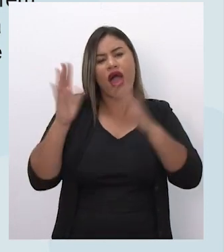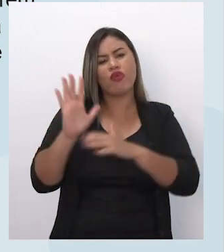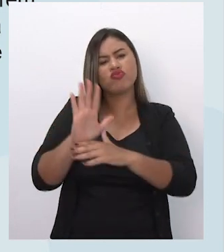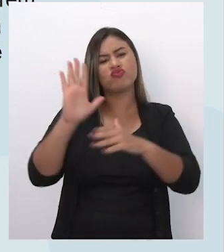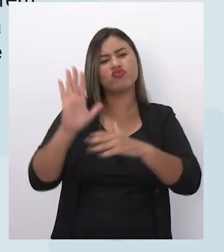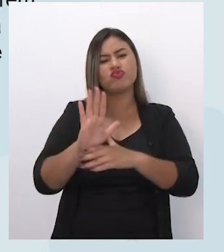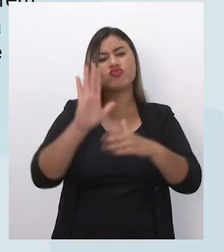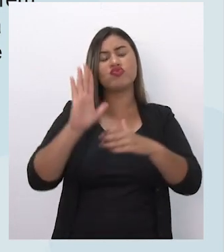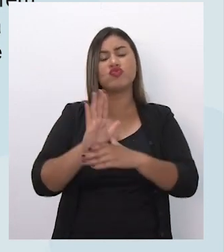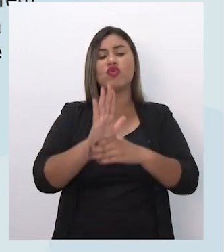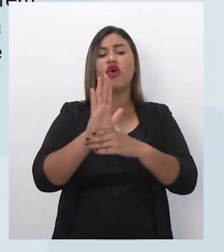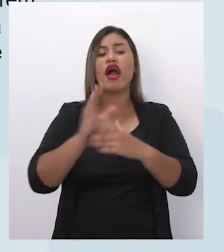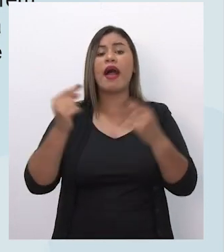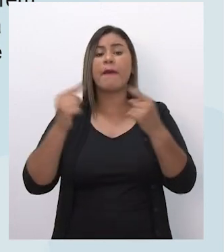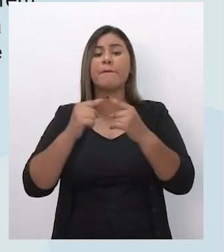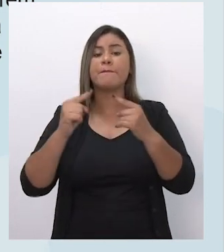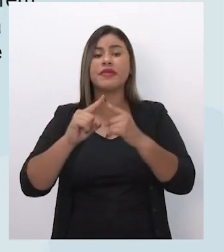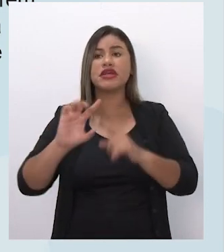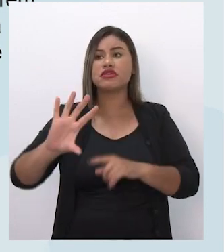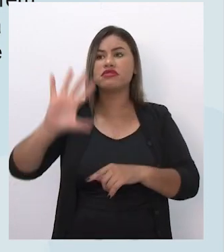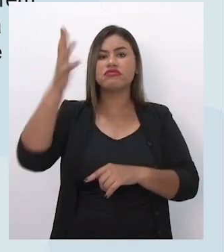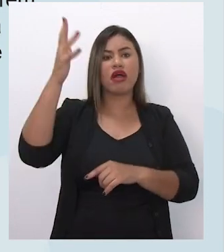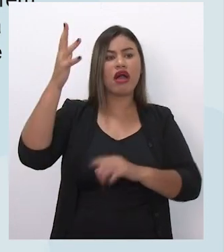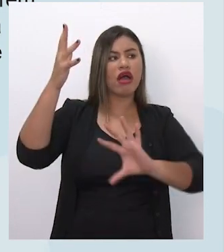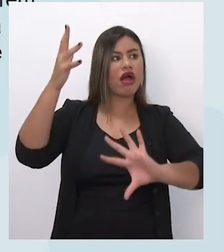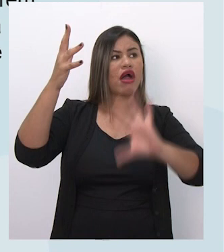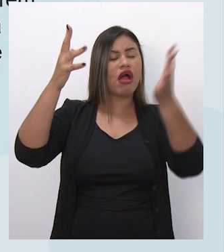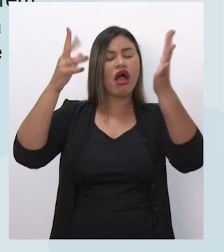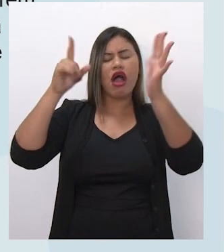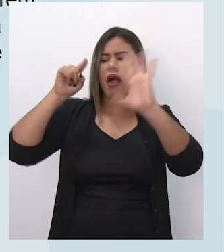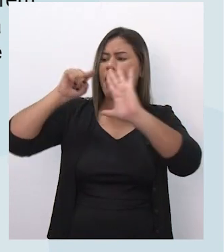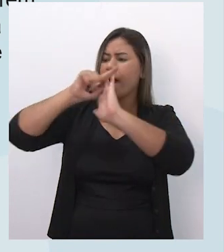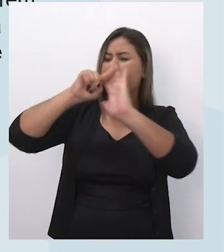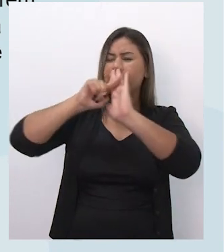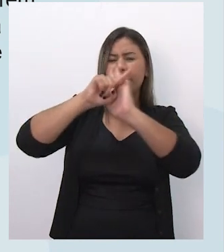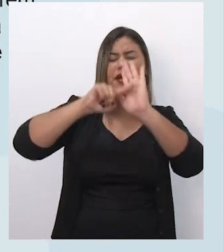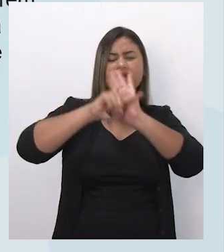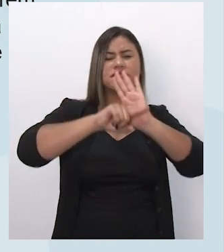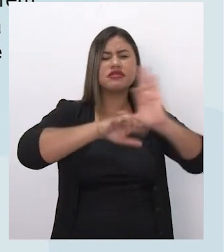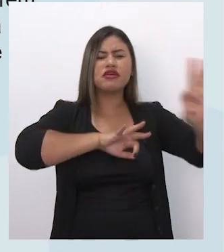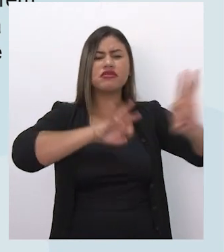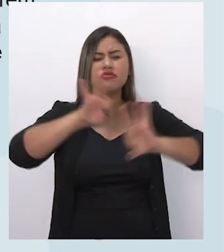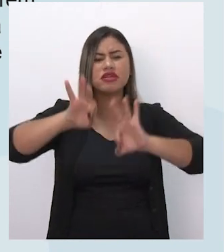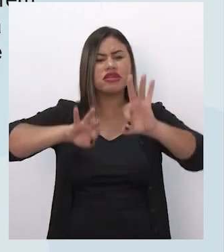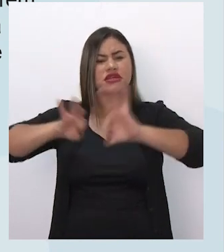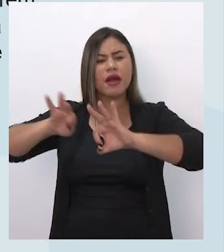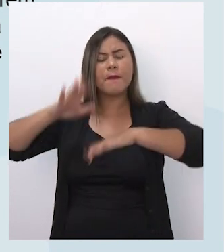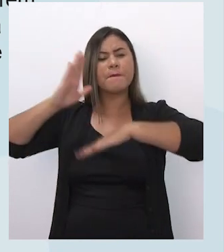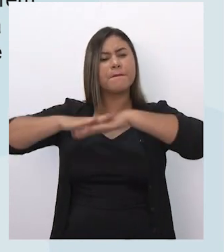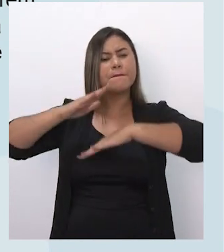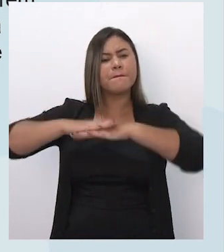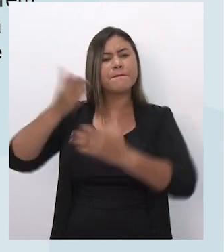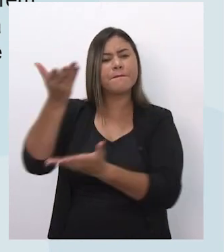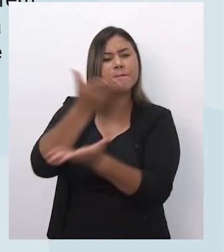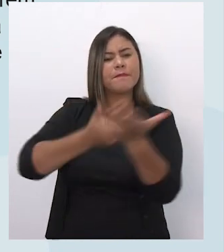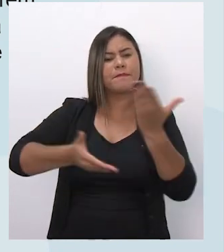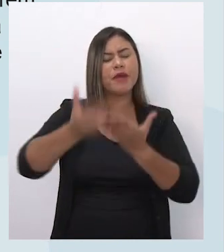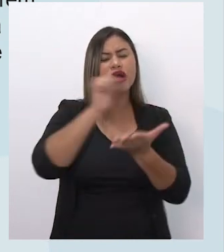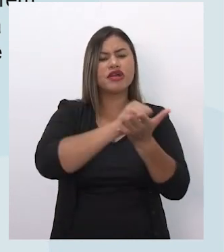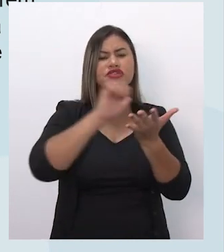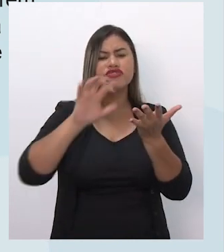de situações a serem investigadas, ou seja, no planejamento e na realização colaborativa de